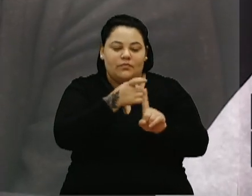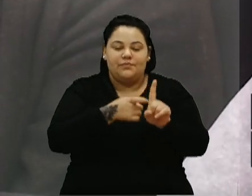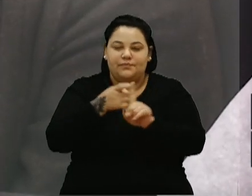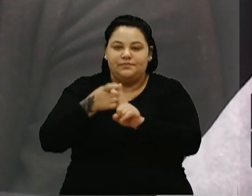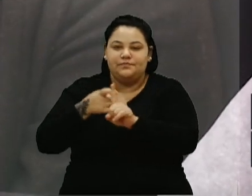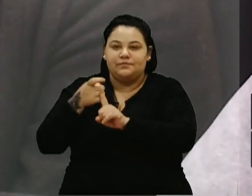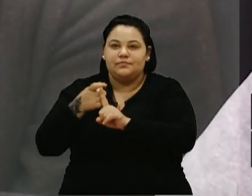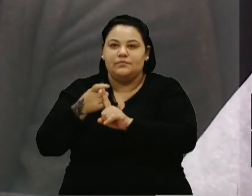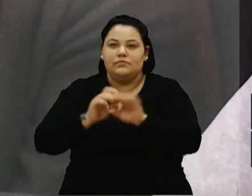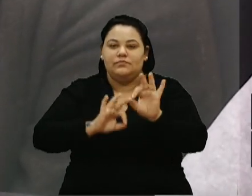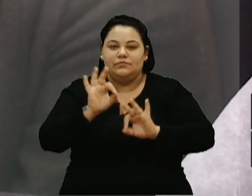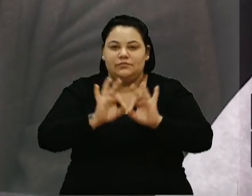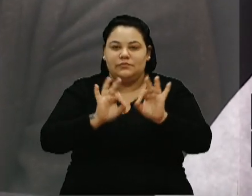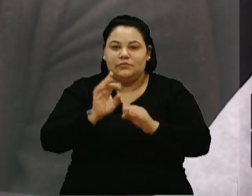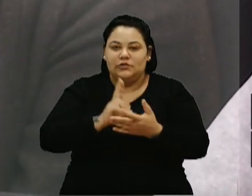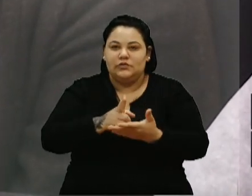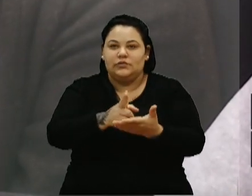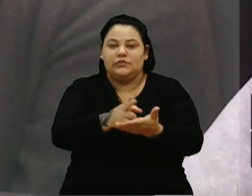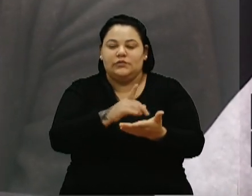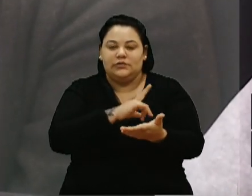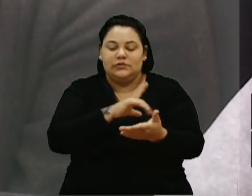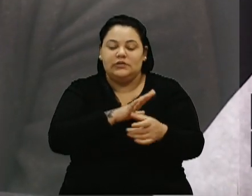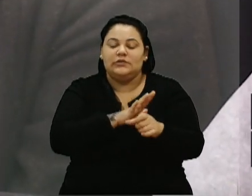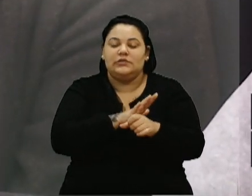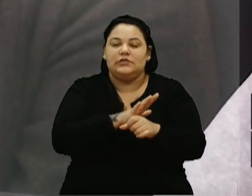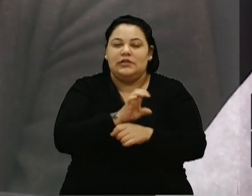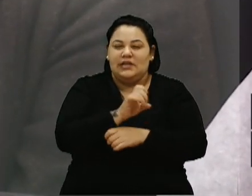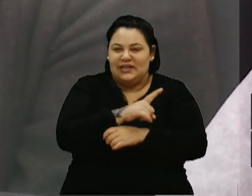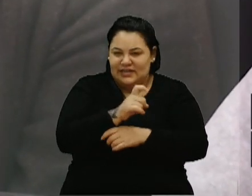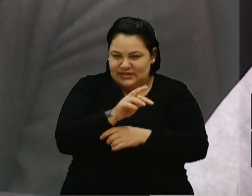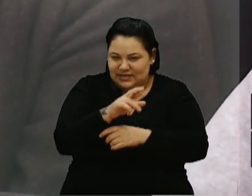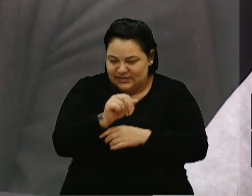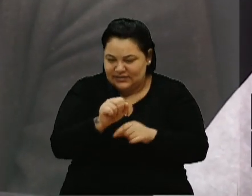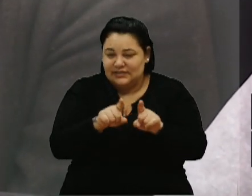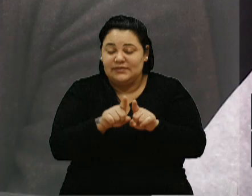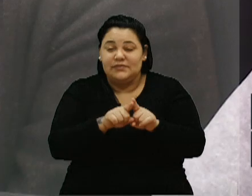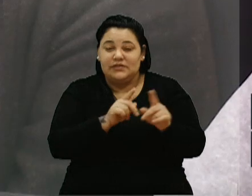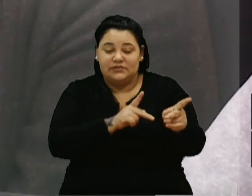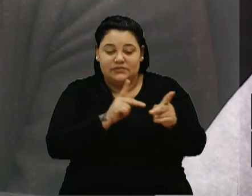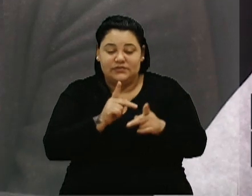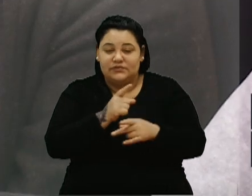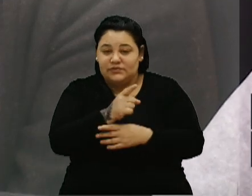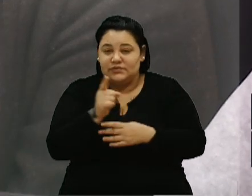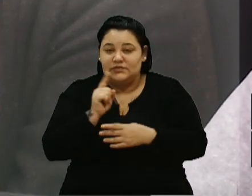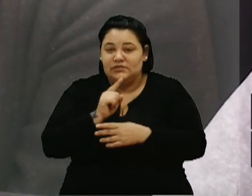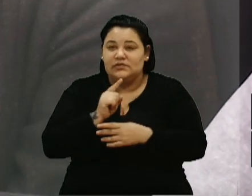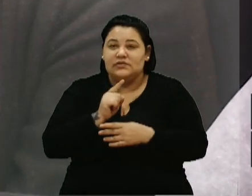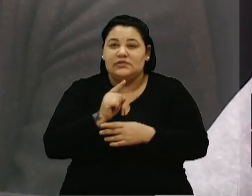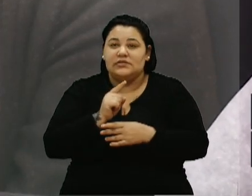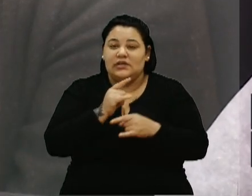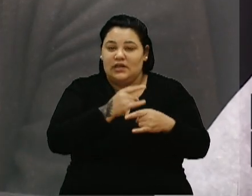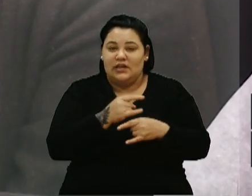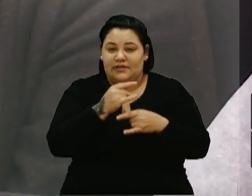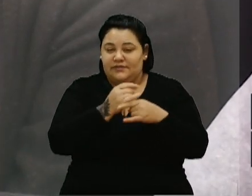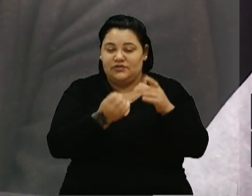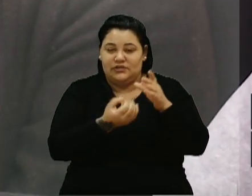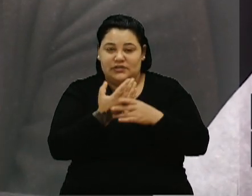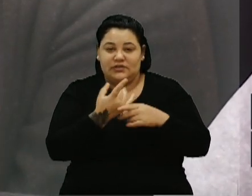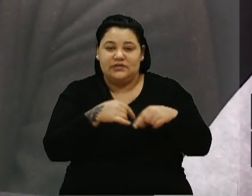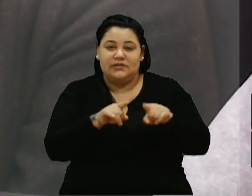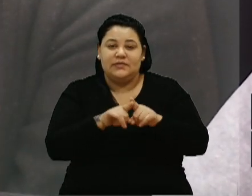forma ordinária e muitas extraordinárias. Convido também para a live de lançamento, né,